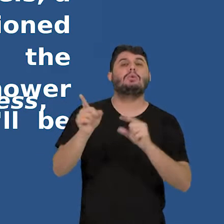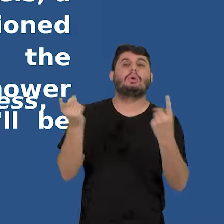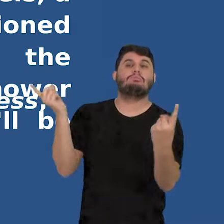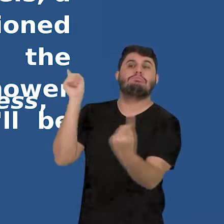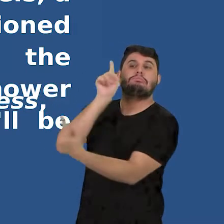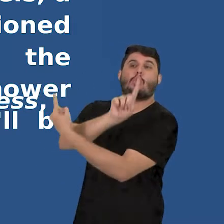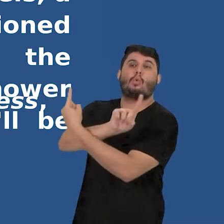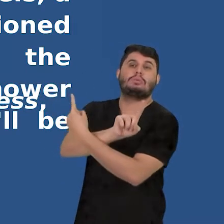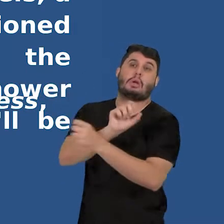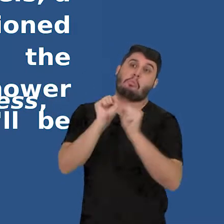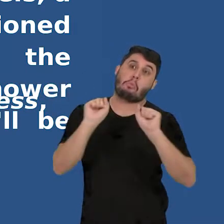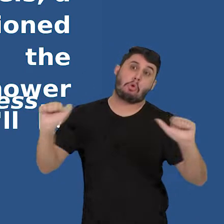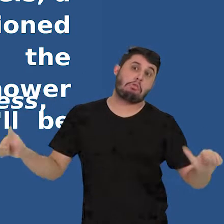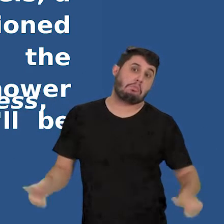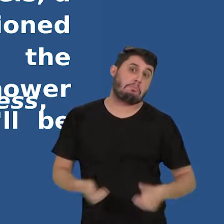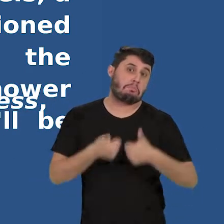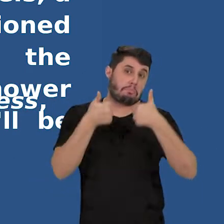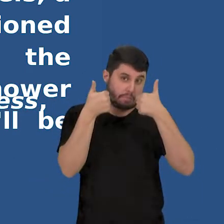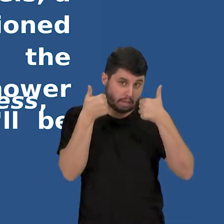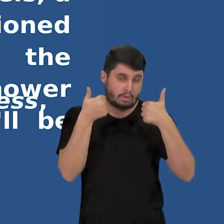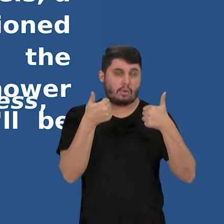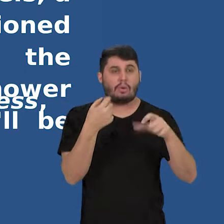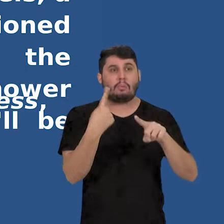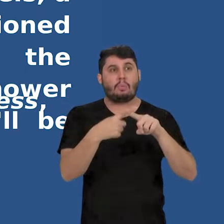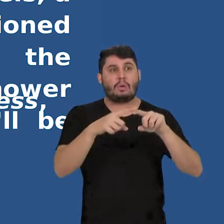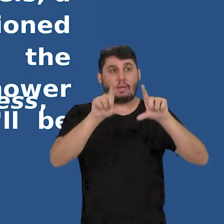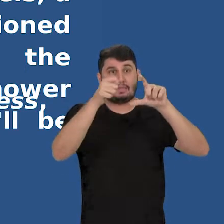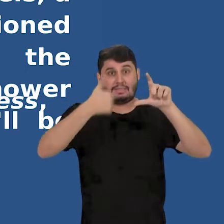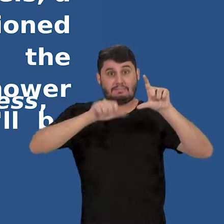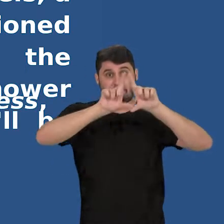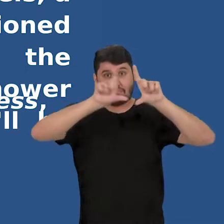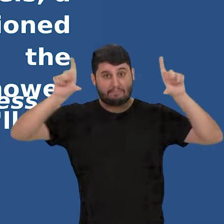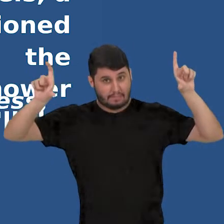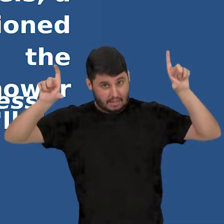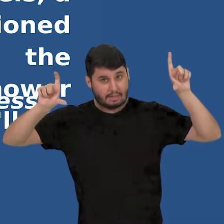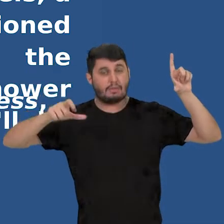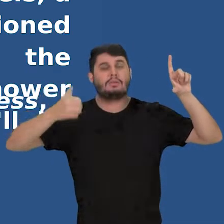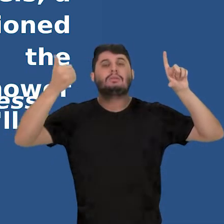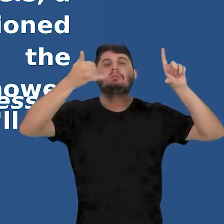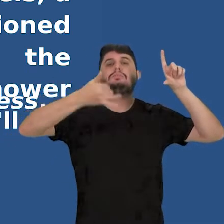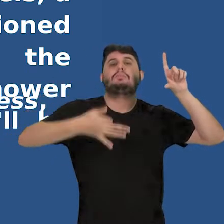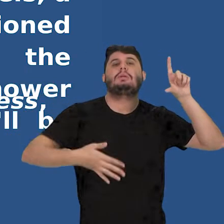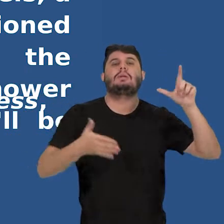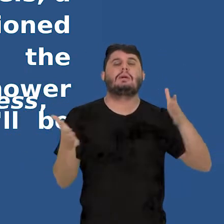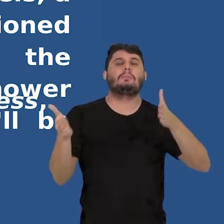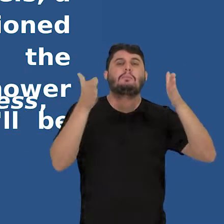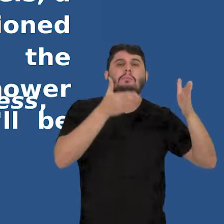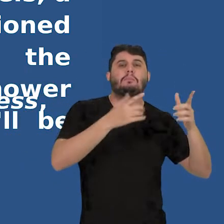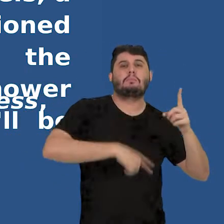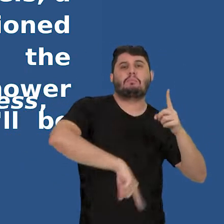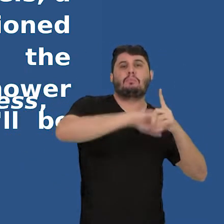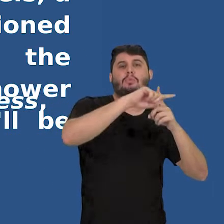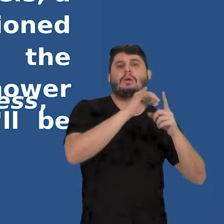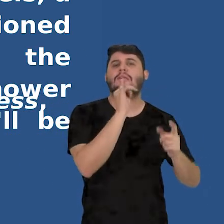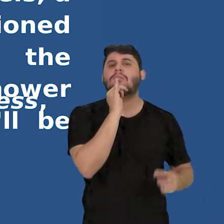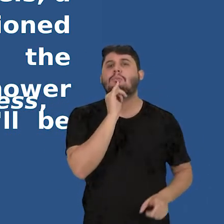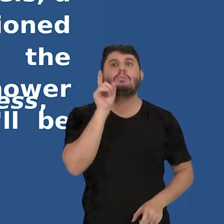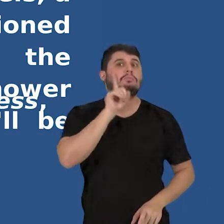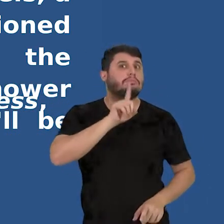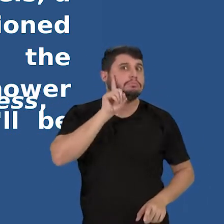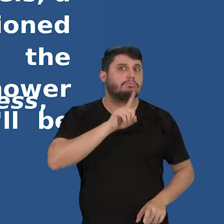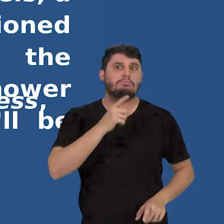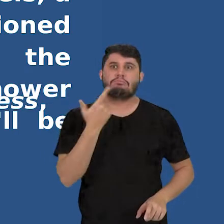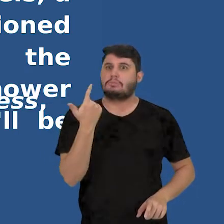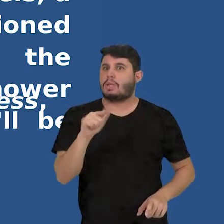ajudar muita gente. Vejam, se o primeiro parágrafo falasse de uma coisa positiva, tipo, por exemplo, nos Estados Unidos não existe mais